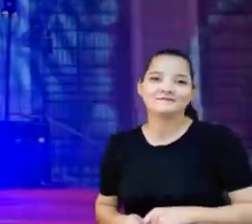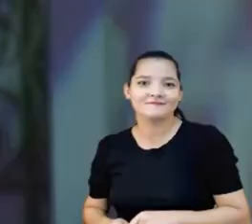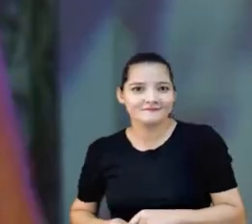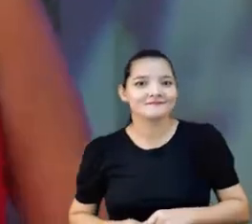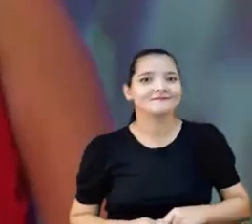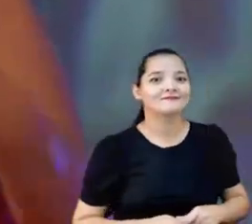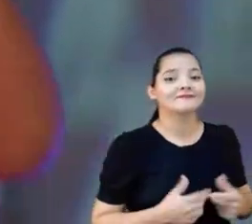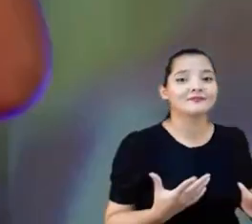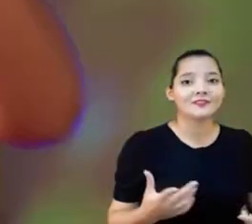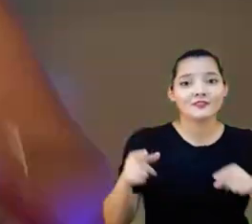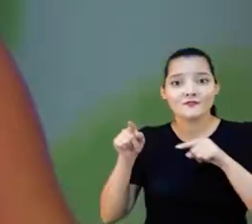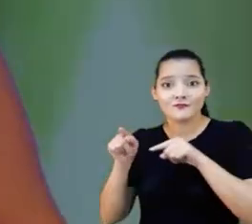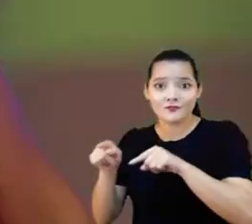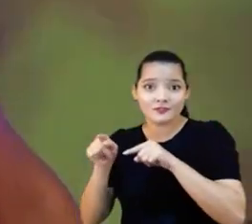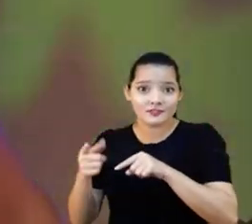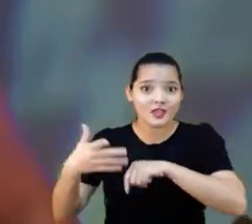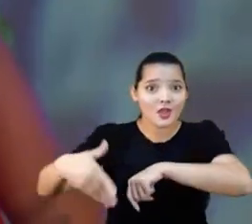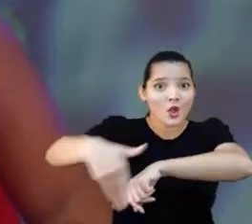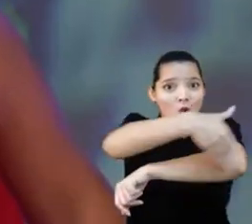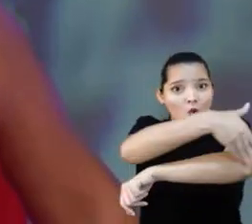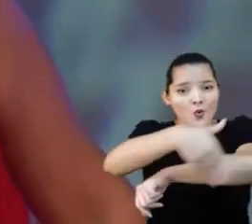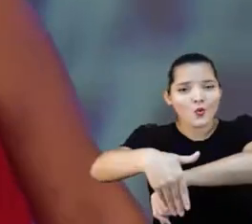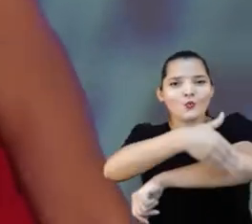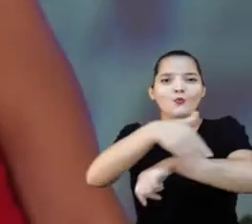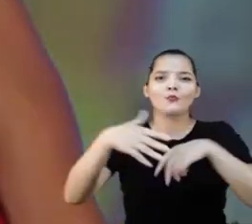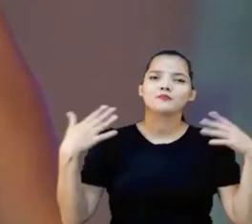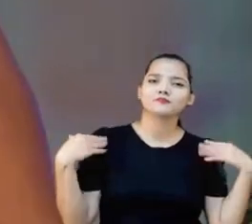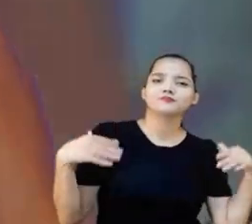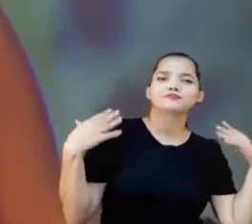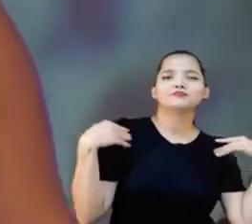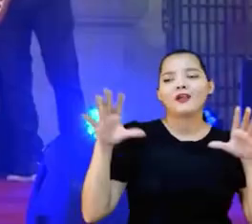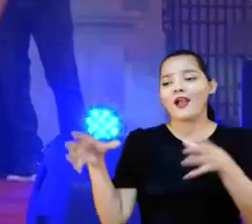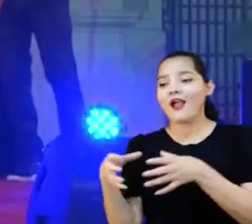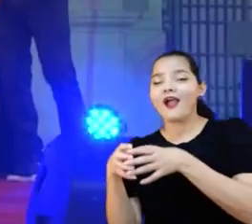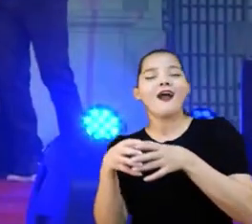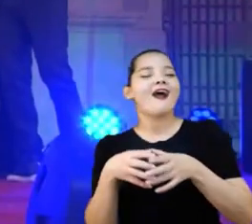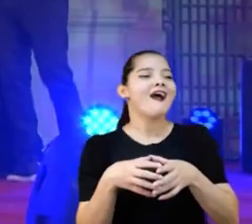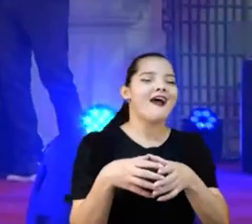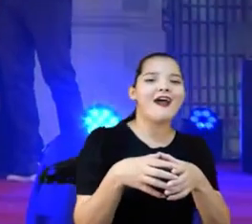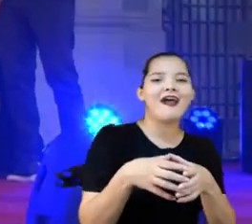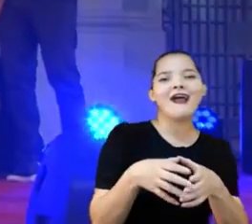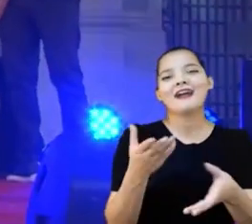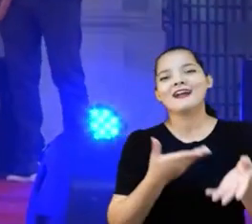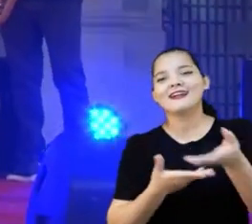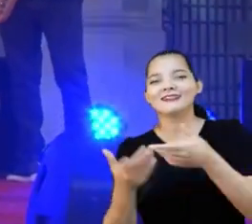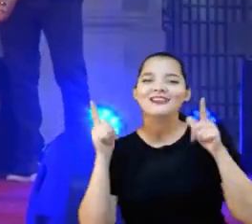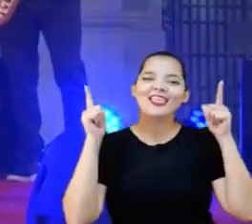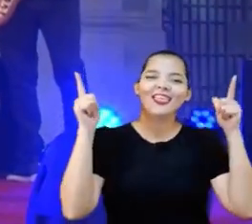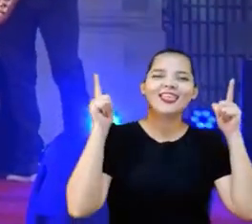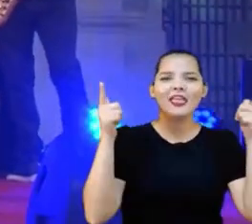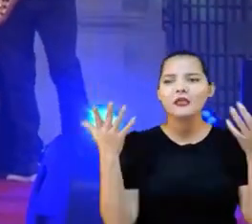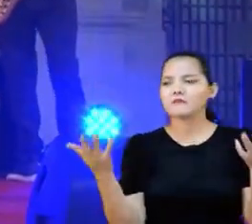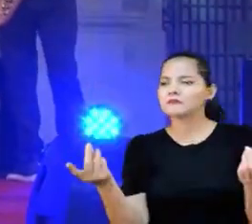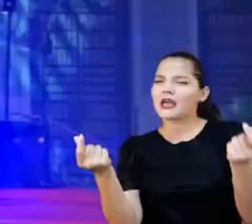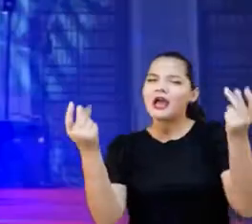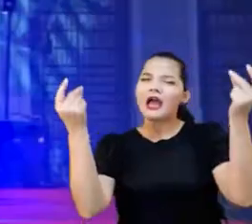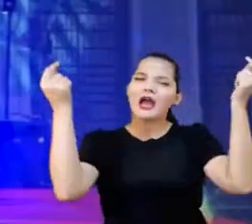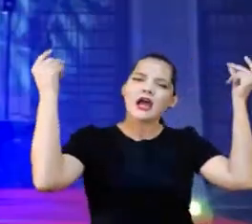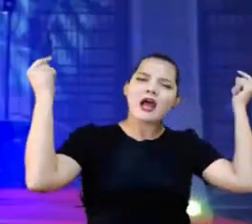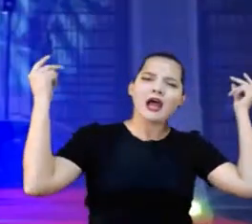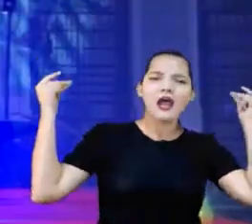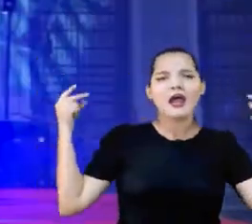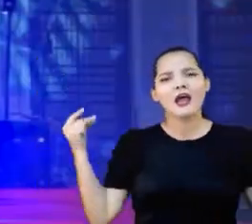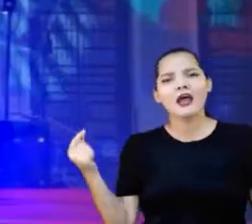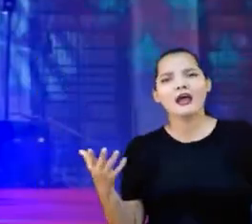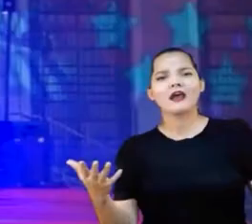Nunca mais você saiu à rua em grupo reunido, o dedo em pé.